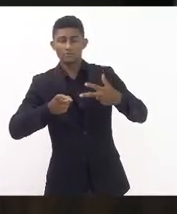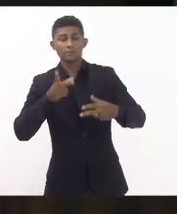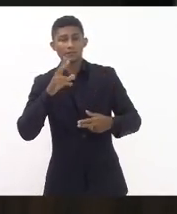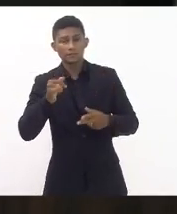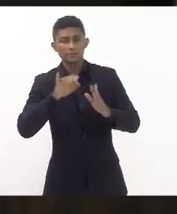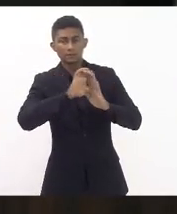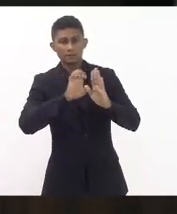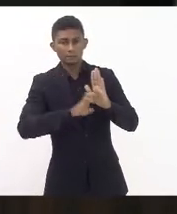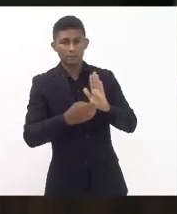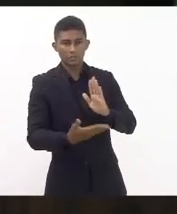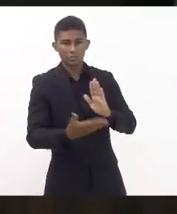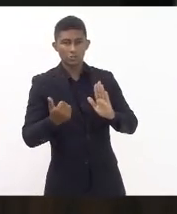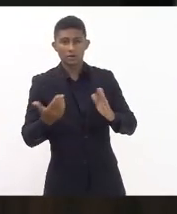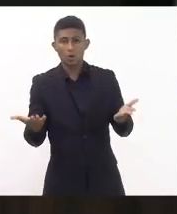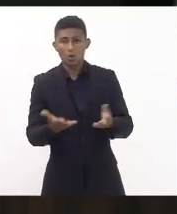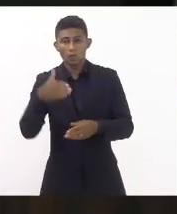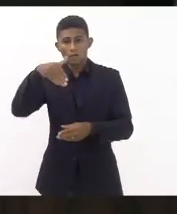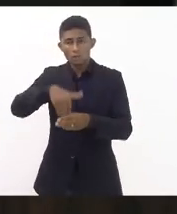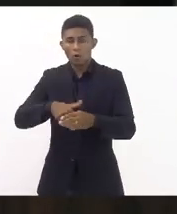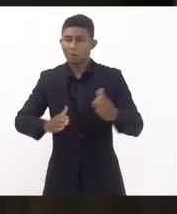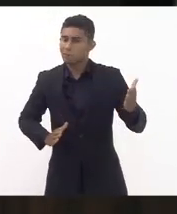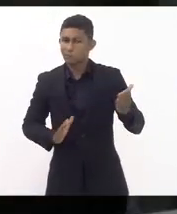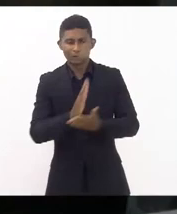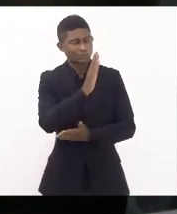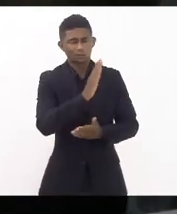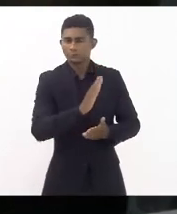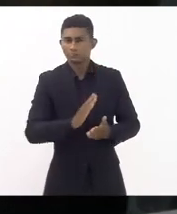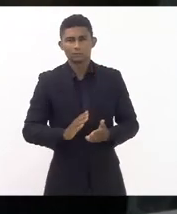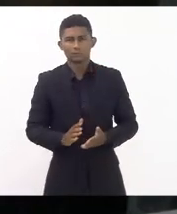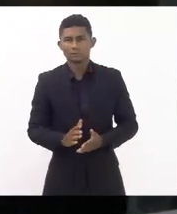as emendas, votamos hoje, acabou, já vai para a sanção.